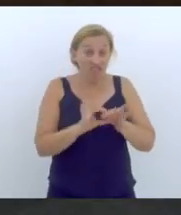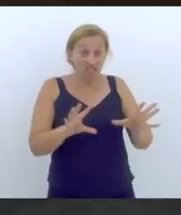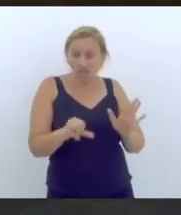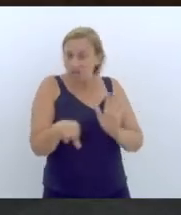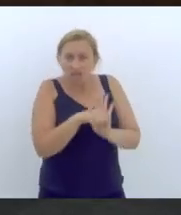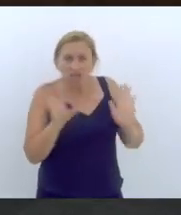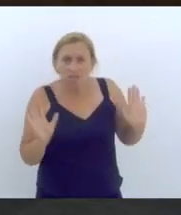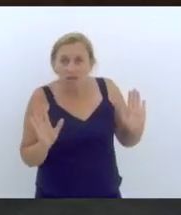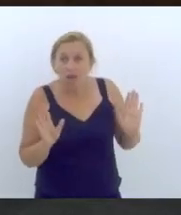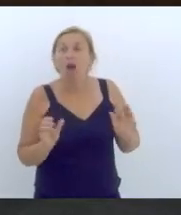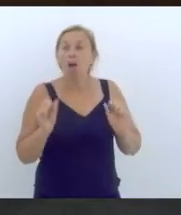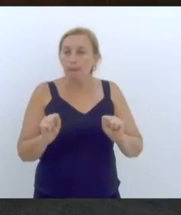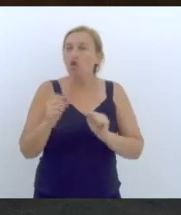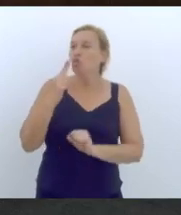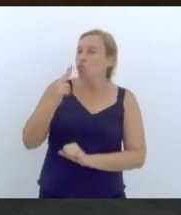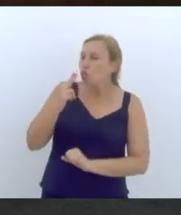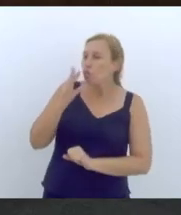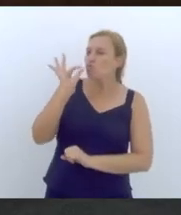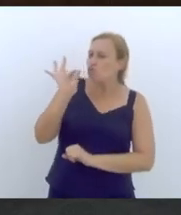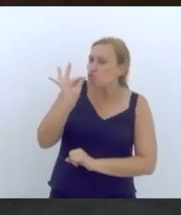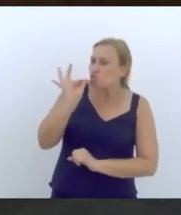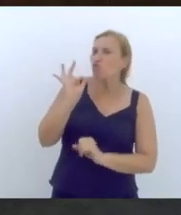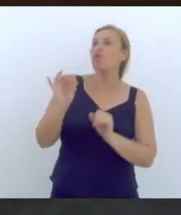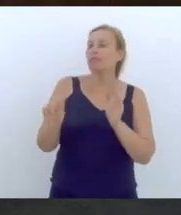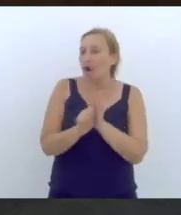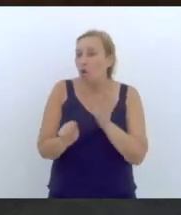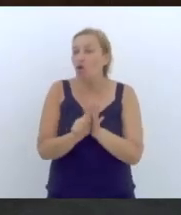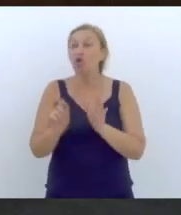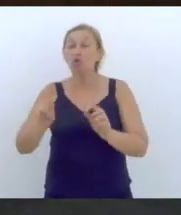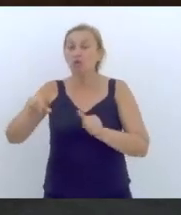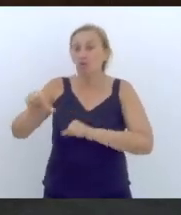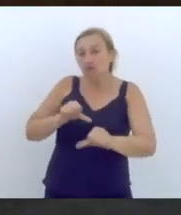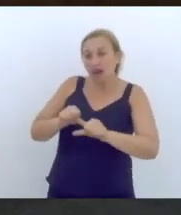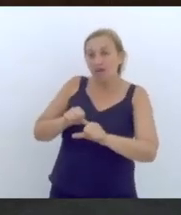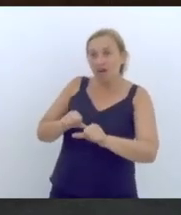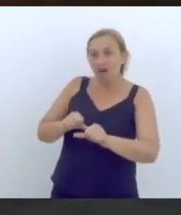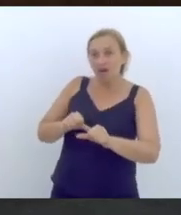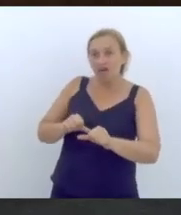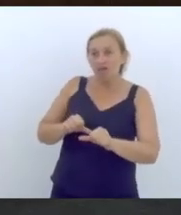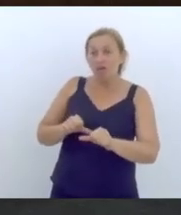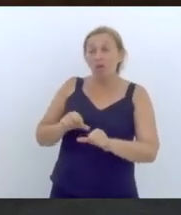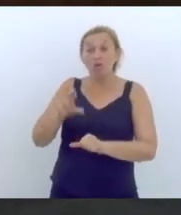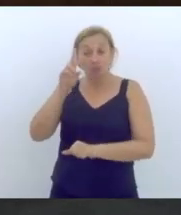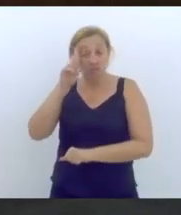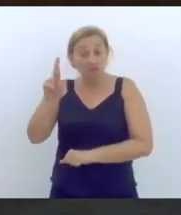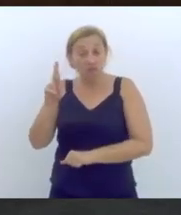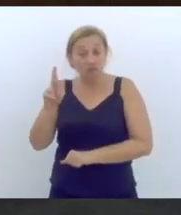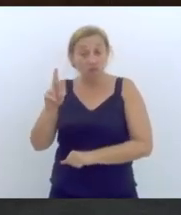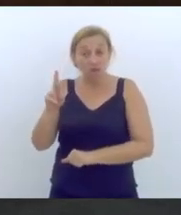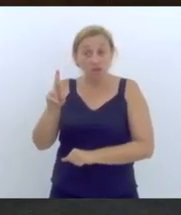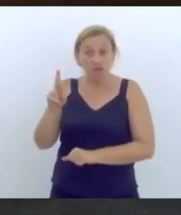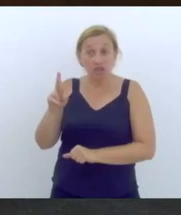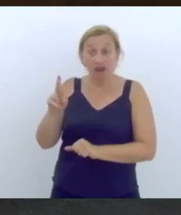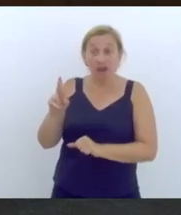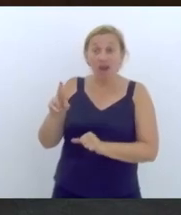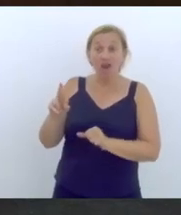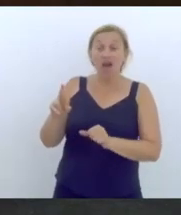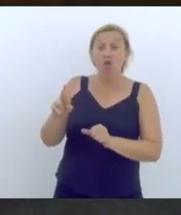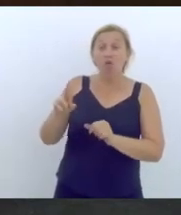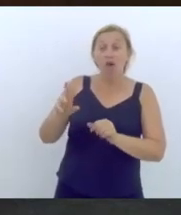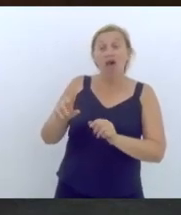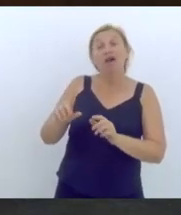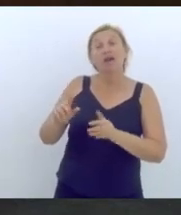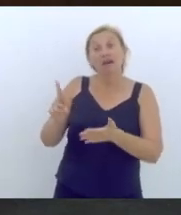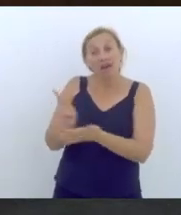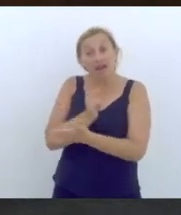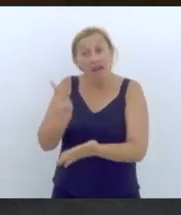crime. Podem fumar maconha à vontade, mas por enquanto é crime. Vossa Excelência está caluniando parlamentar nessa casa e vai